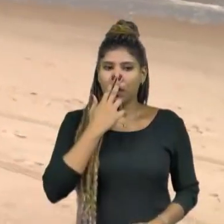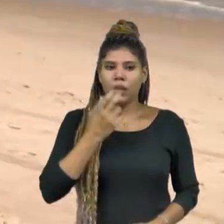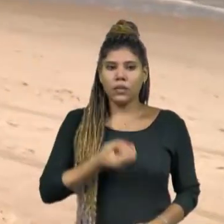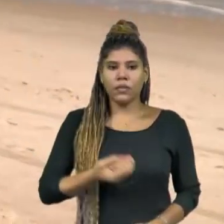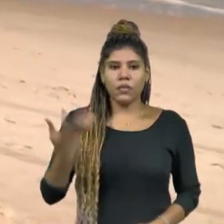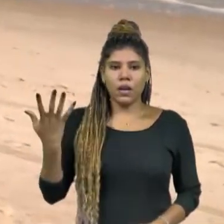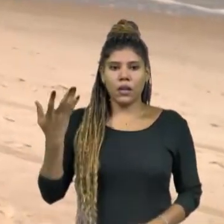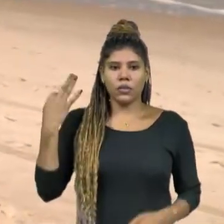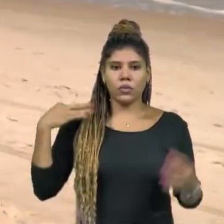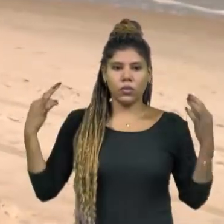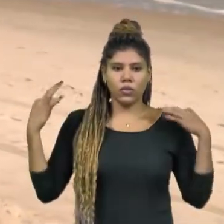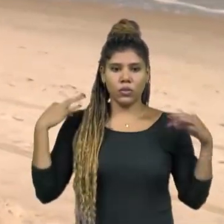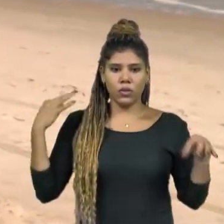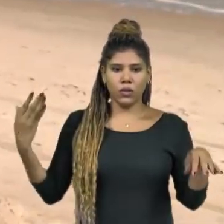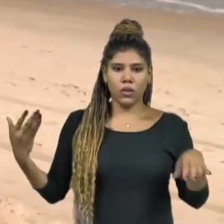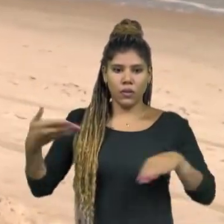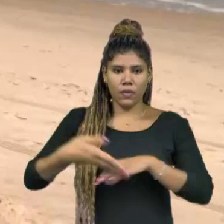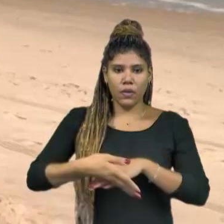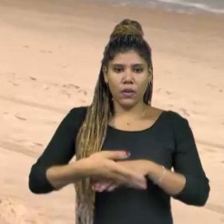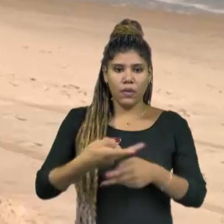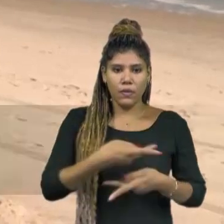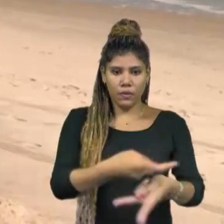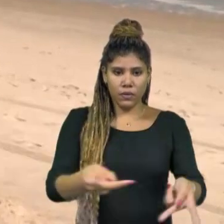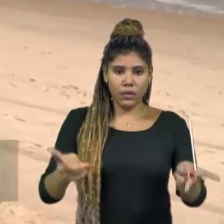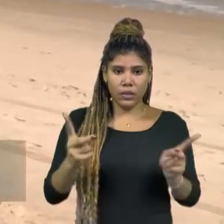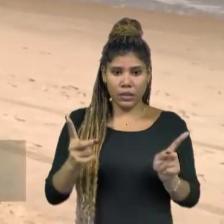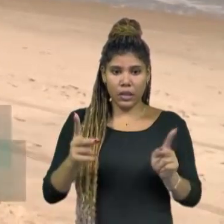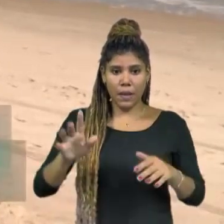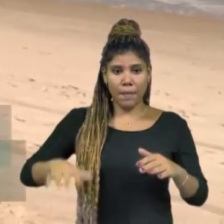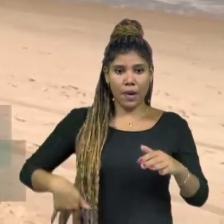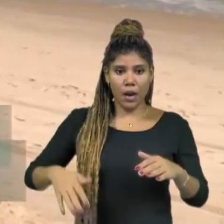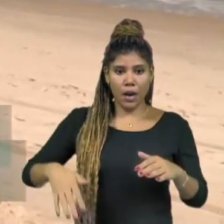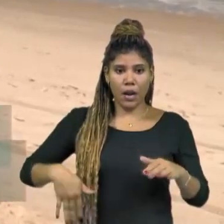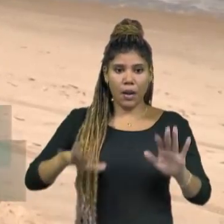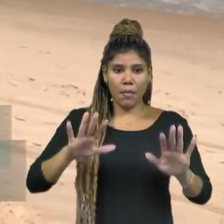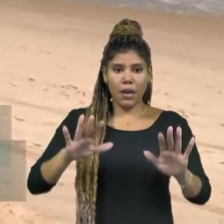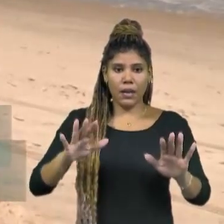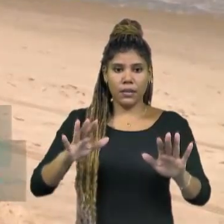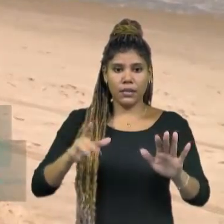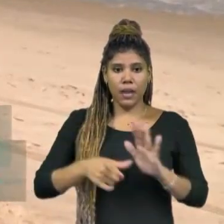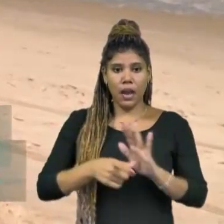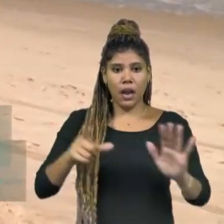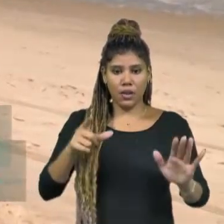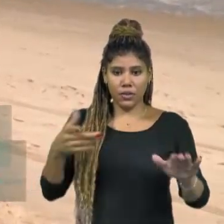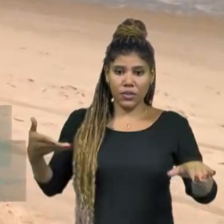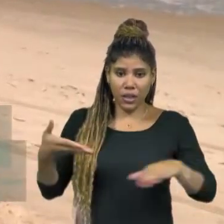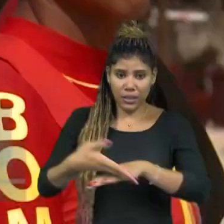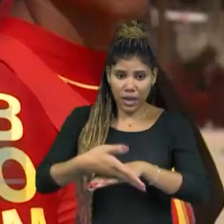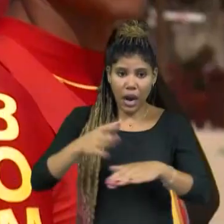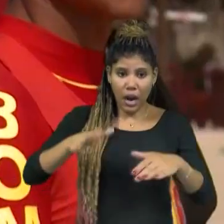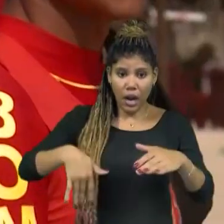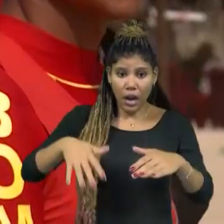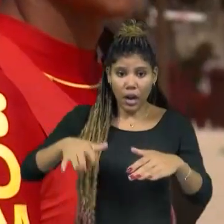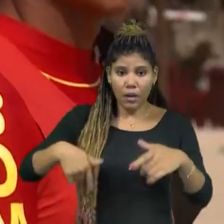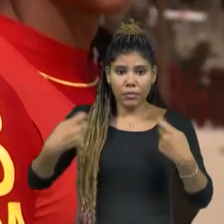venham visitar as praias do Ceará. Contudo, antes de adentrar os mares, é necessário ter bastante cuidado. O